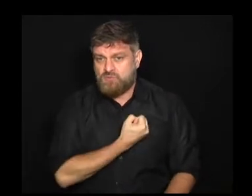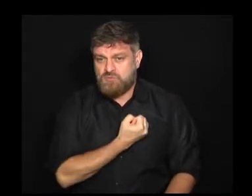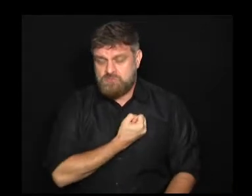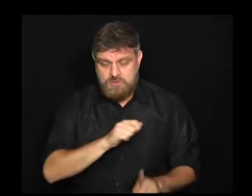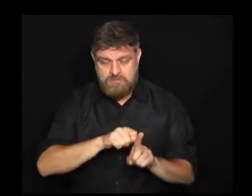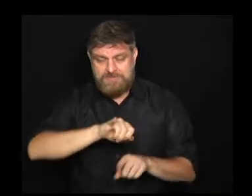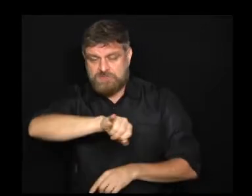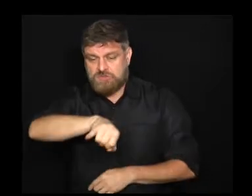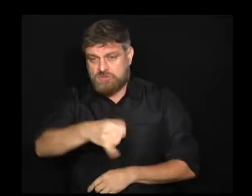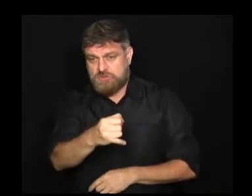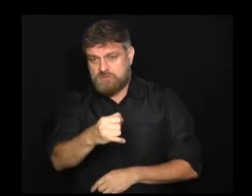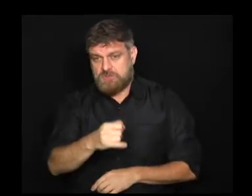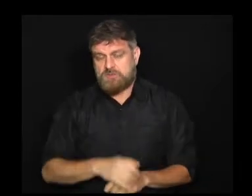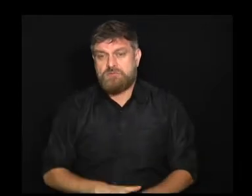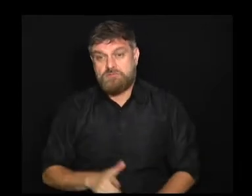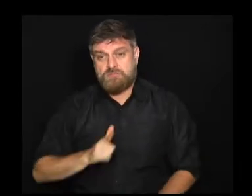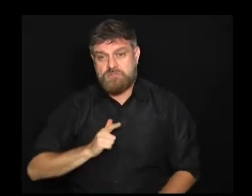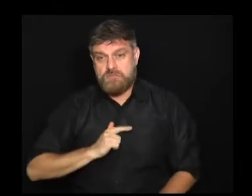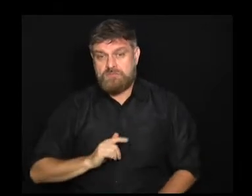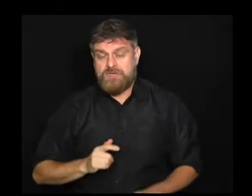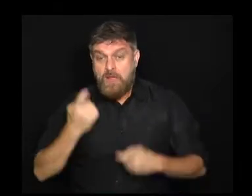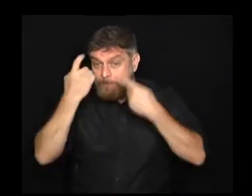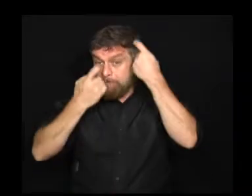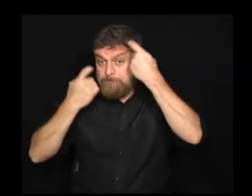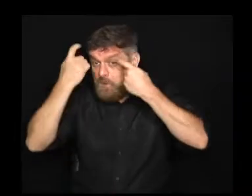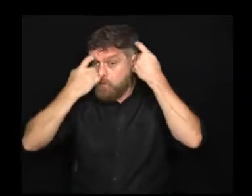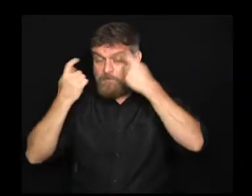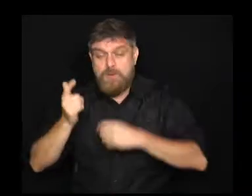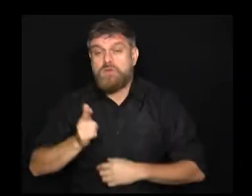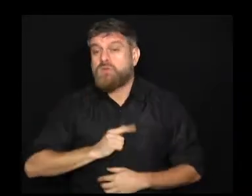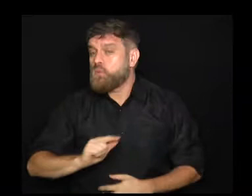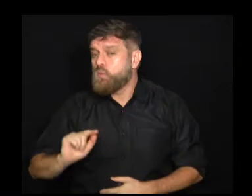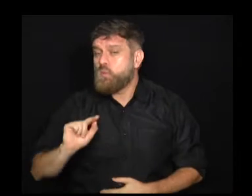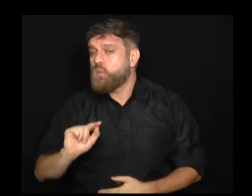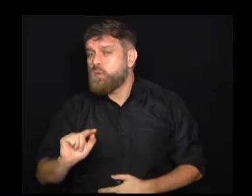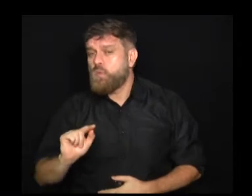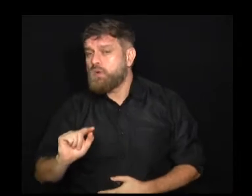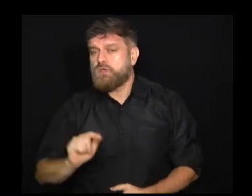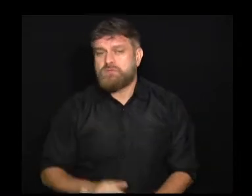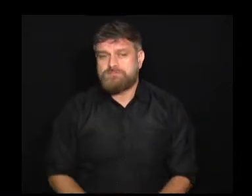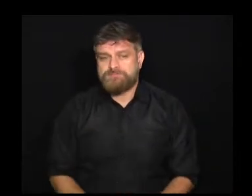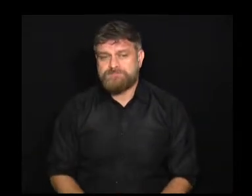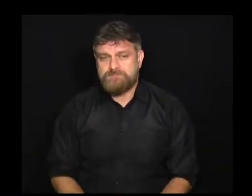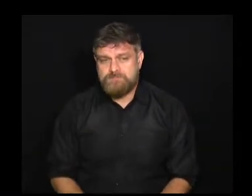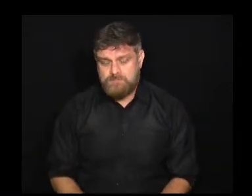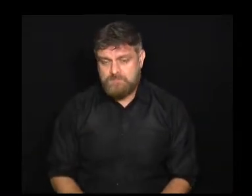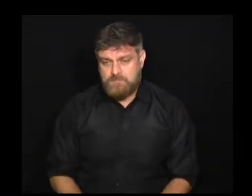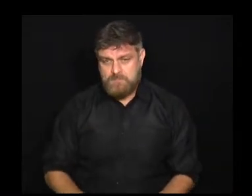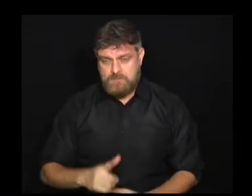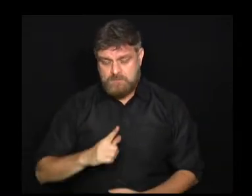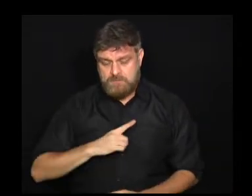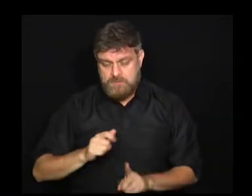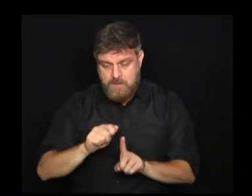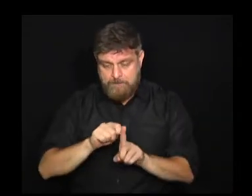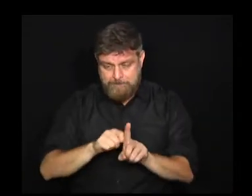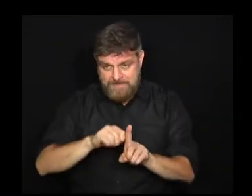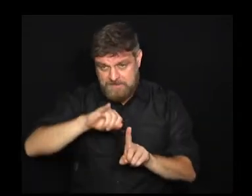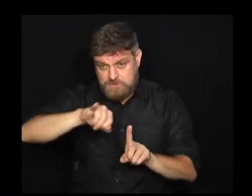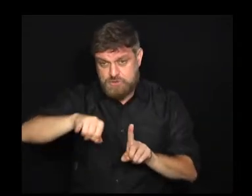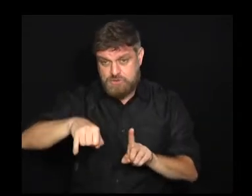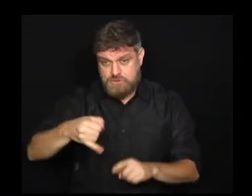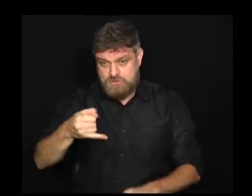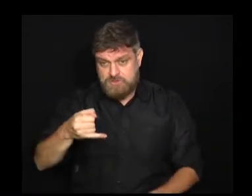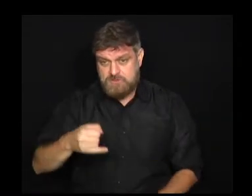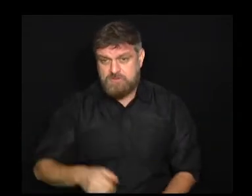janeiro especificamente. Mas o que tem preocupado tem sido justamente o fato de que nós temos no primeiro mês de